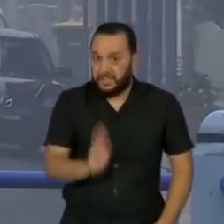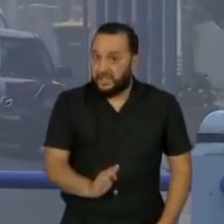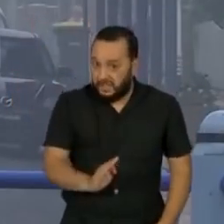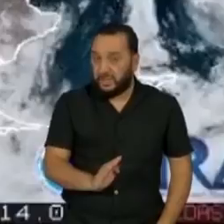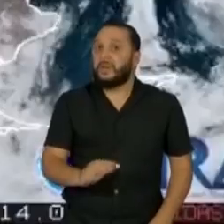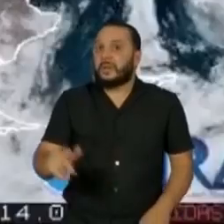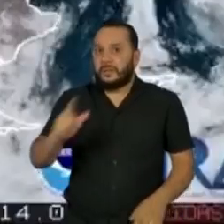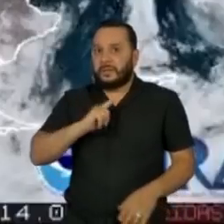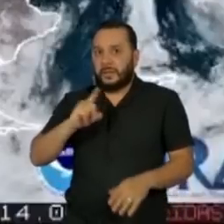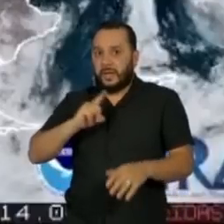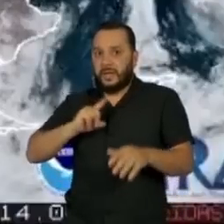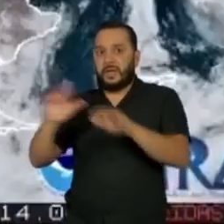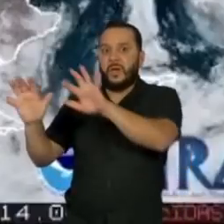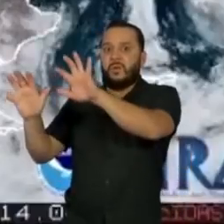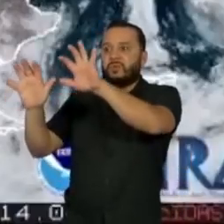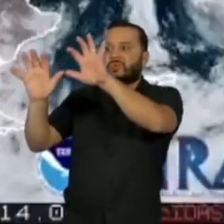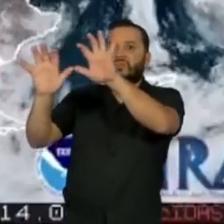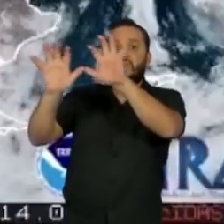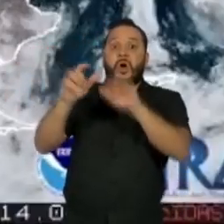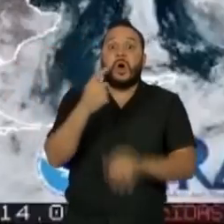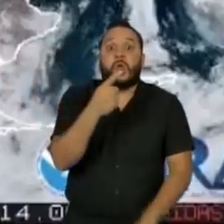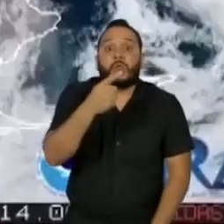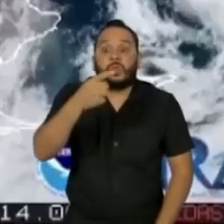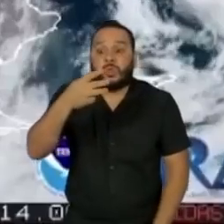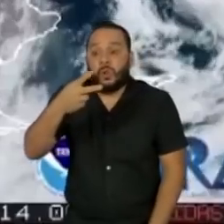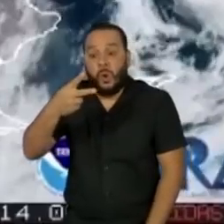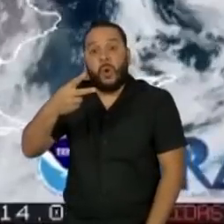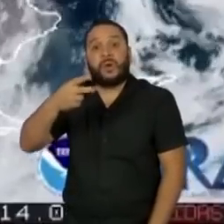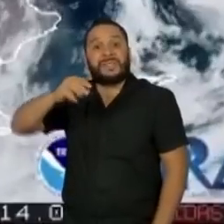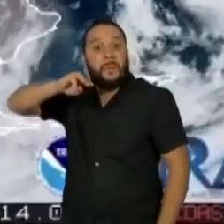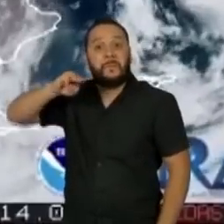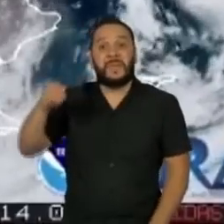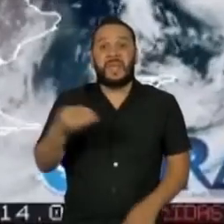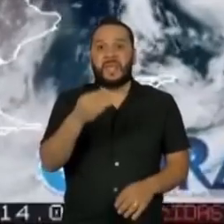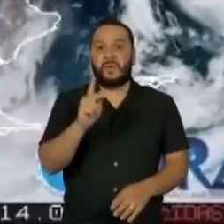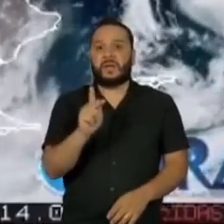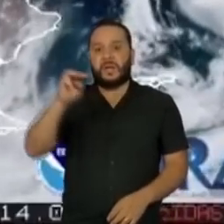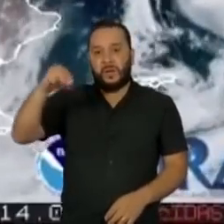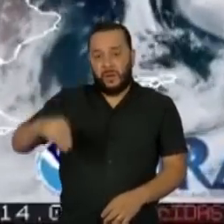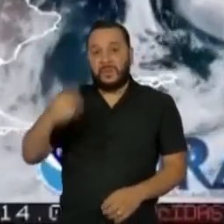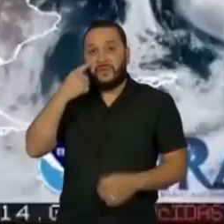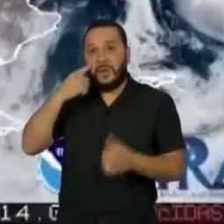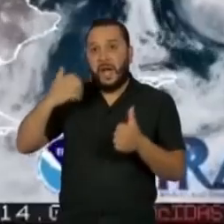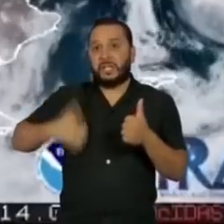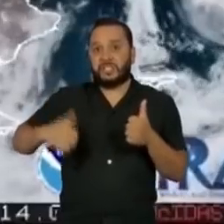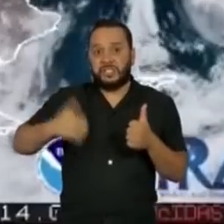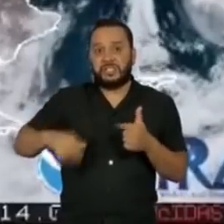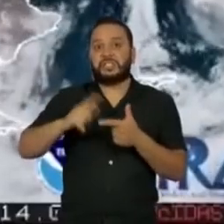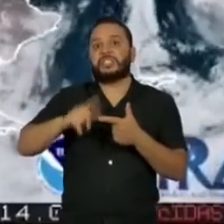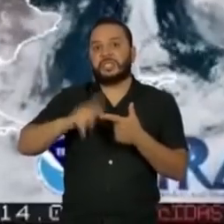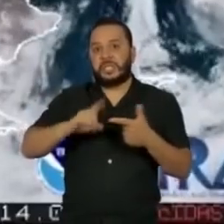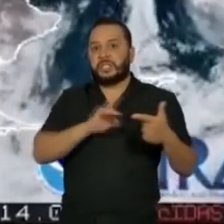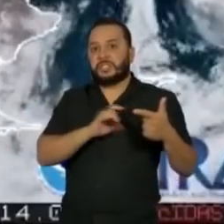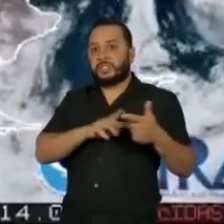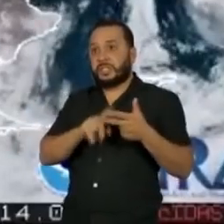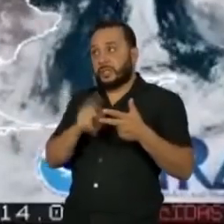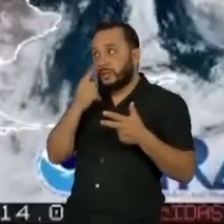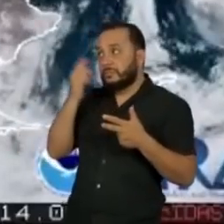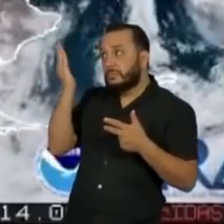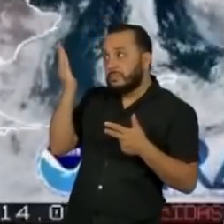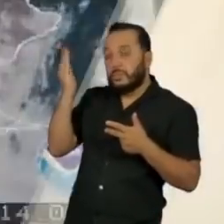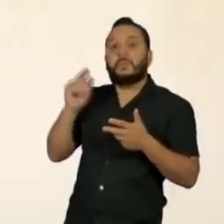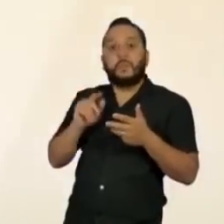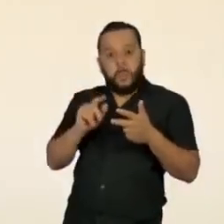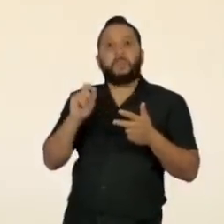altura percorreu 12 mil quilômetros, foi observada na Argentina e no Chile e pode chegar ao Rio Grande do